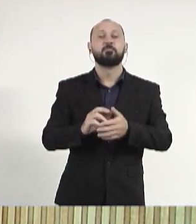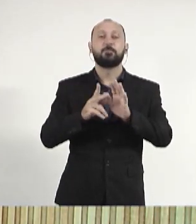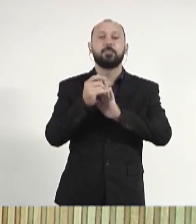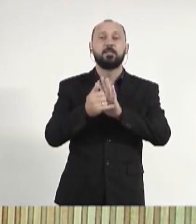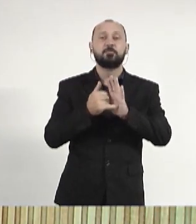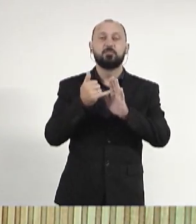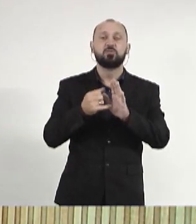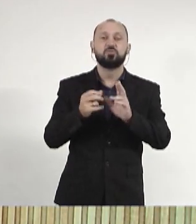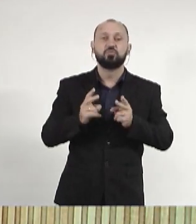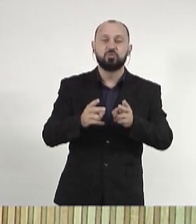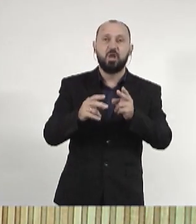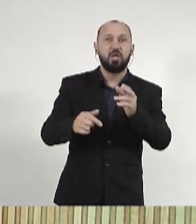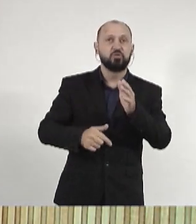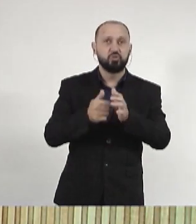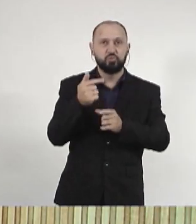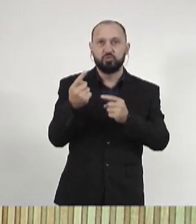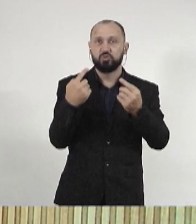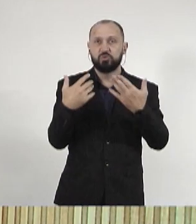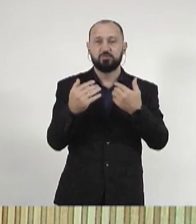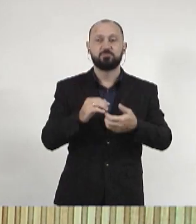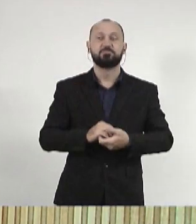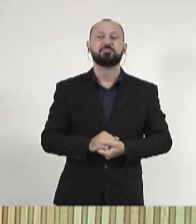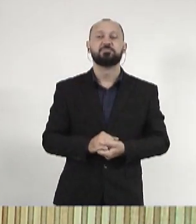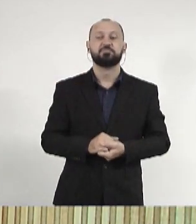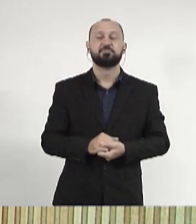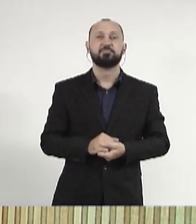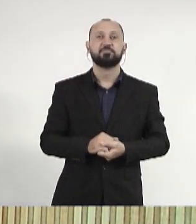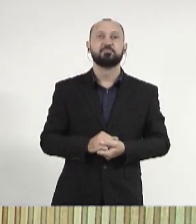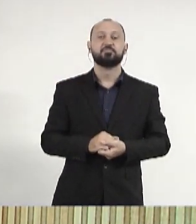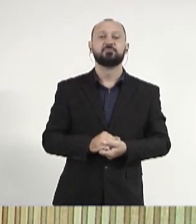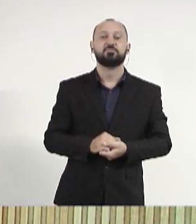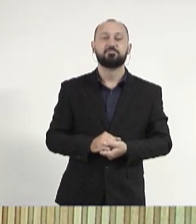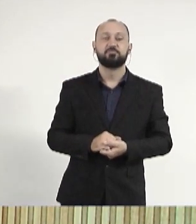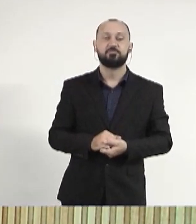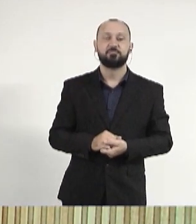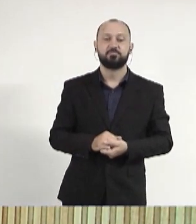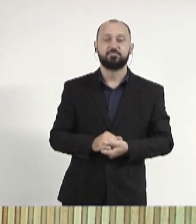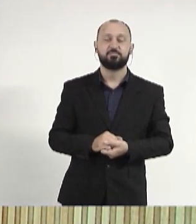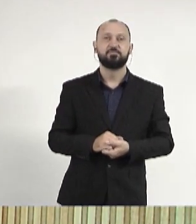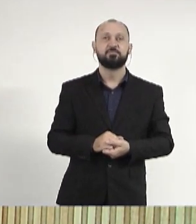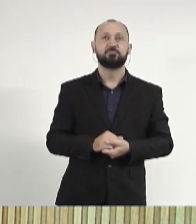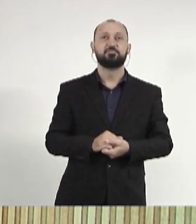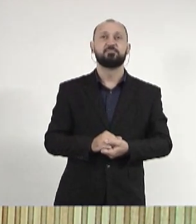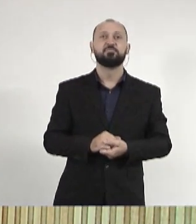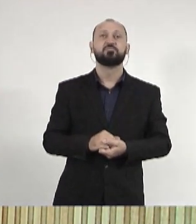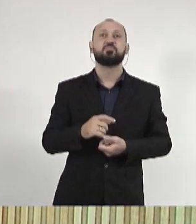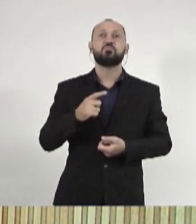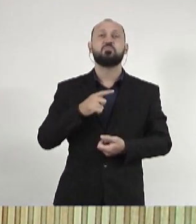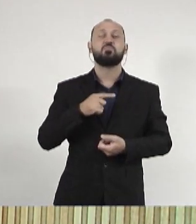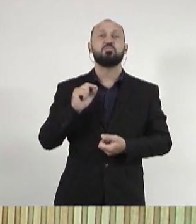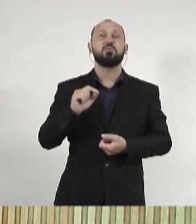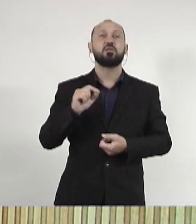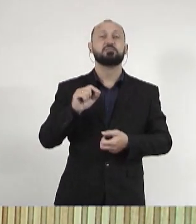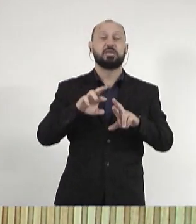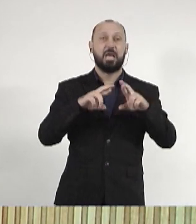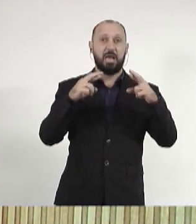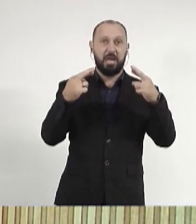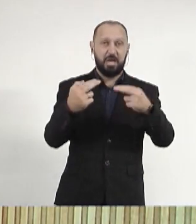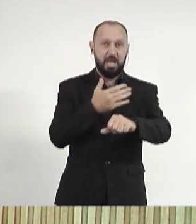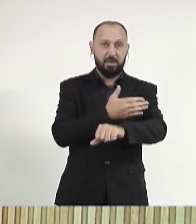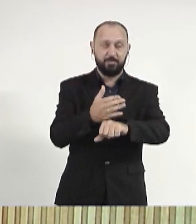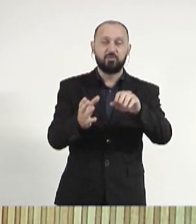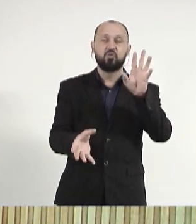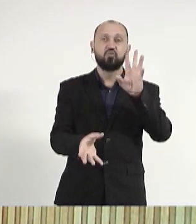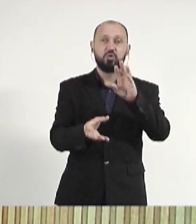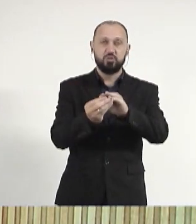projeto, então, segue a segunda discussão. Mais uma tela. E a gente tem aqui o resumo da sessão plenária do que